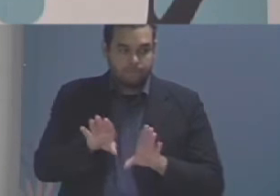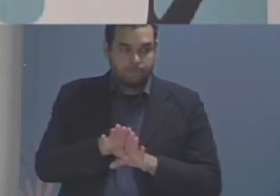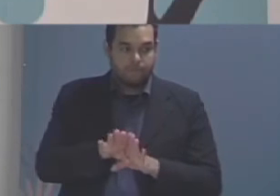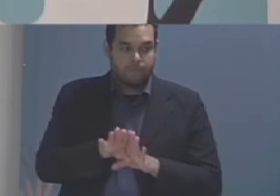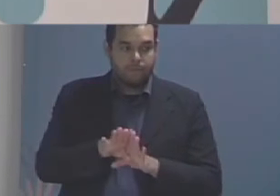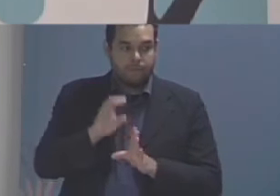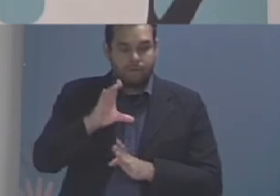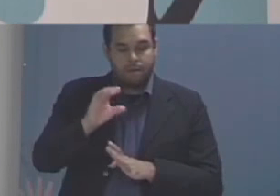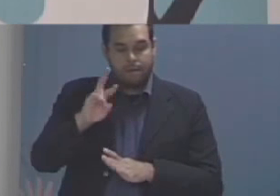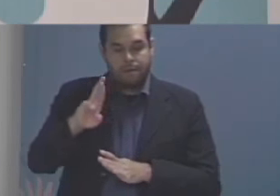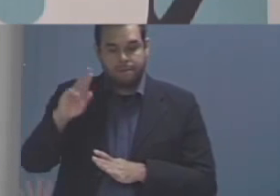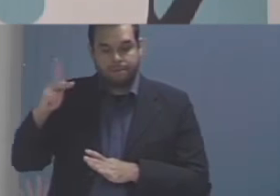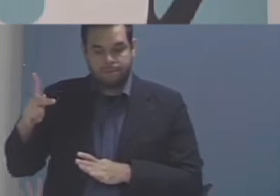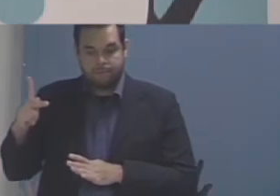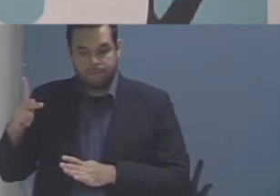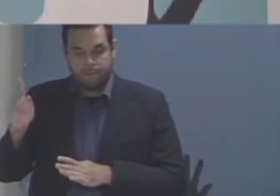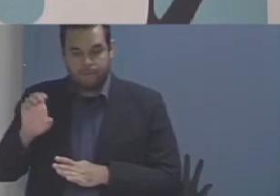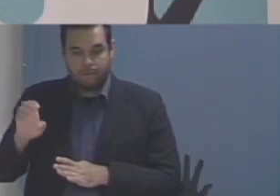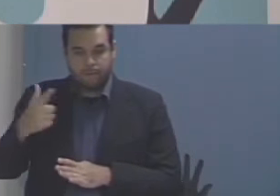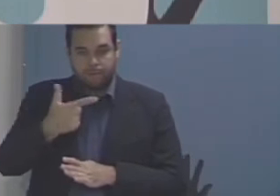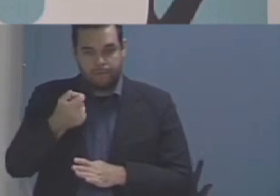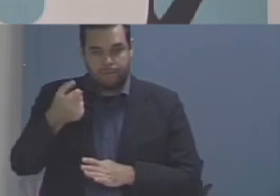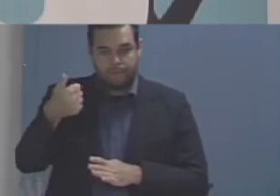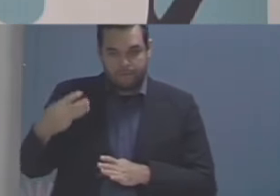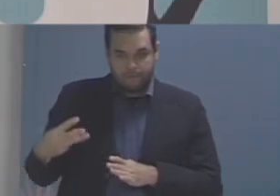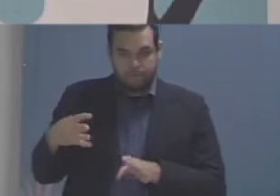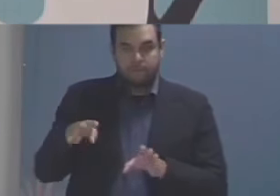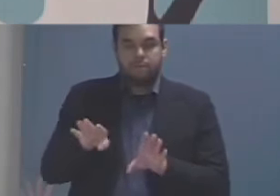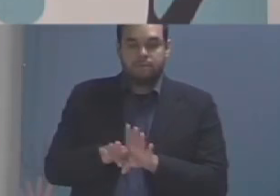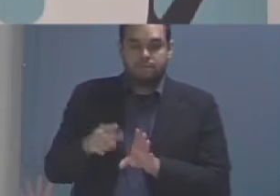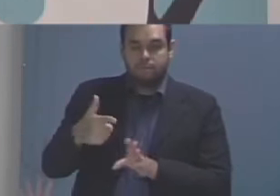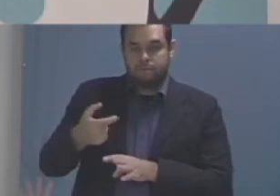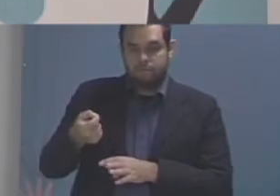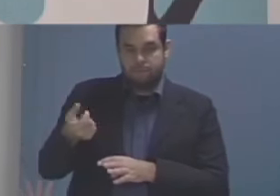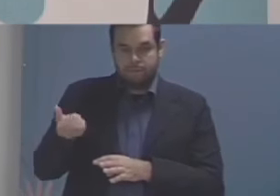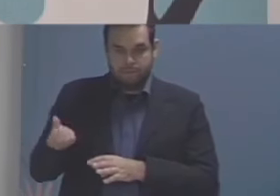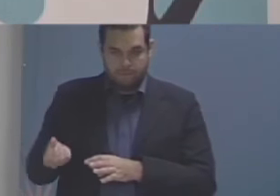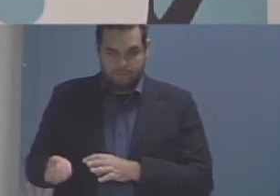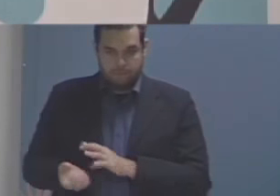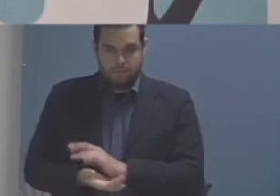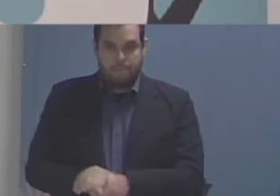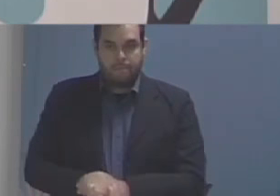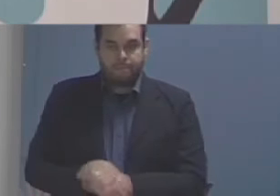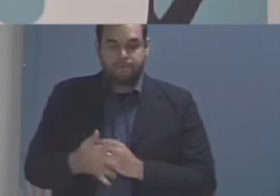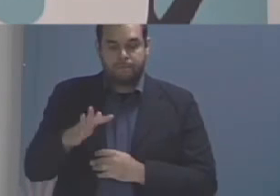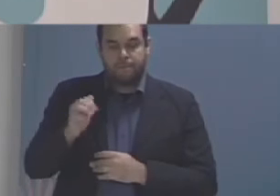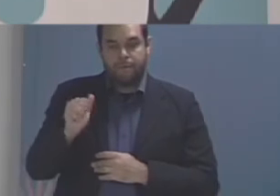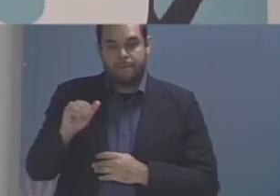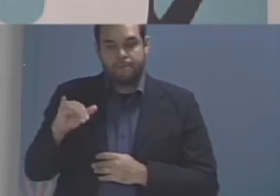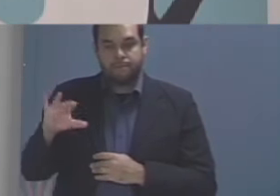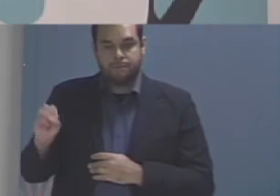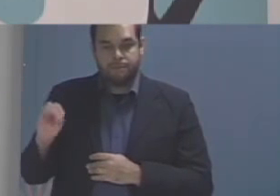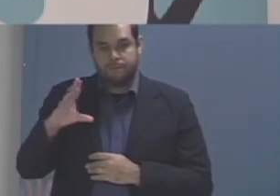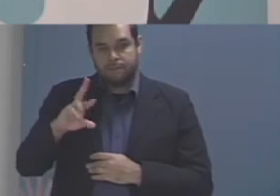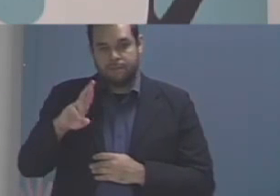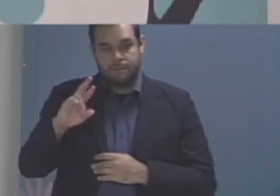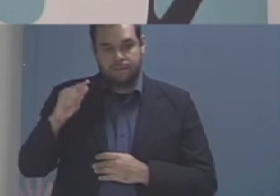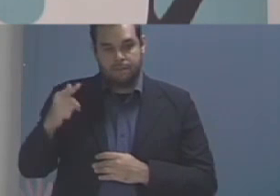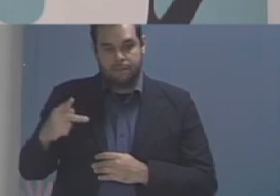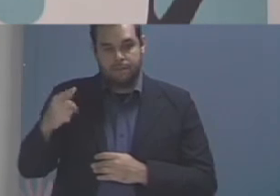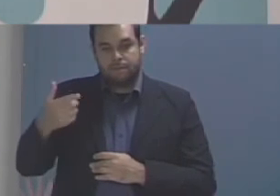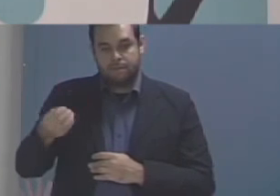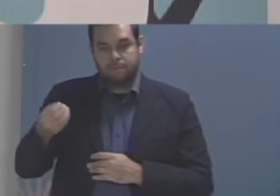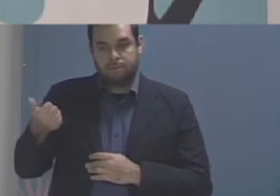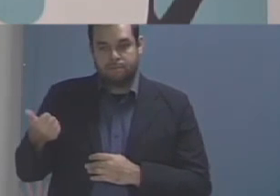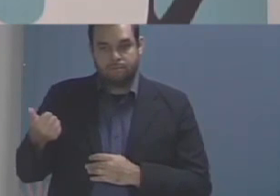CNPs de 2013 e 2016. Fabiola Correia, CRP 01, Distrito